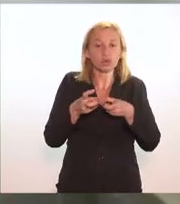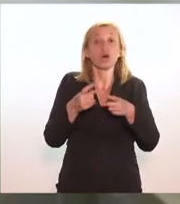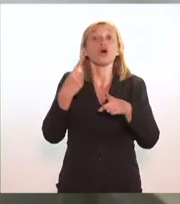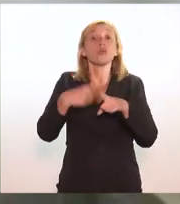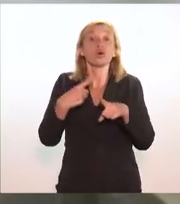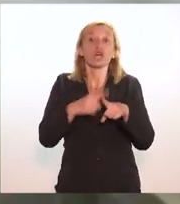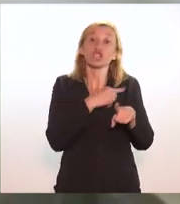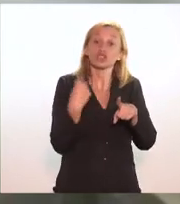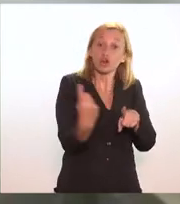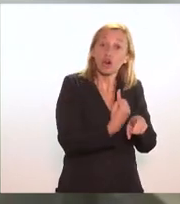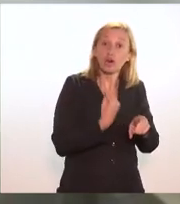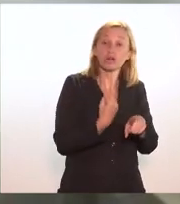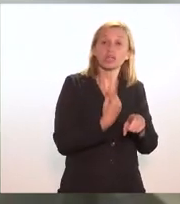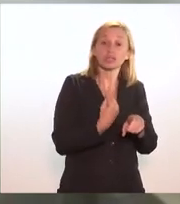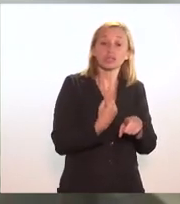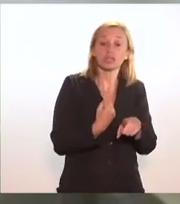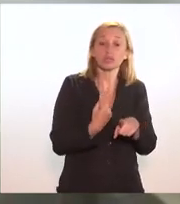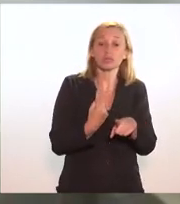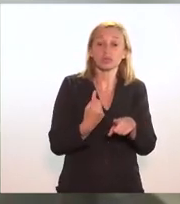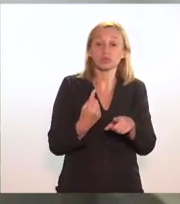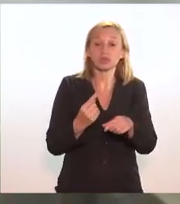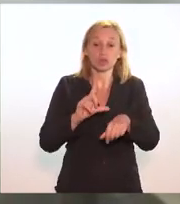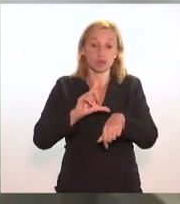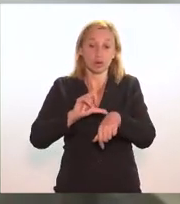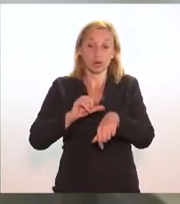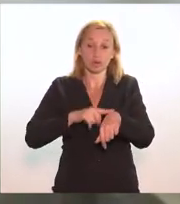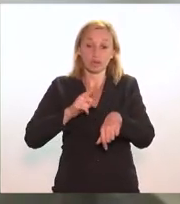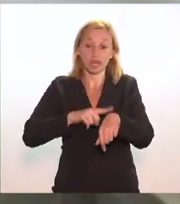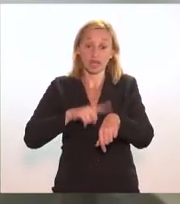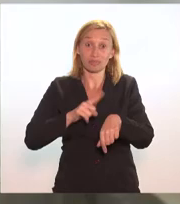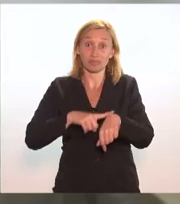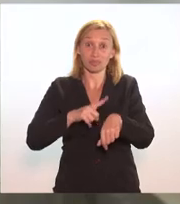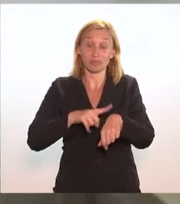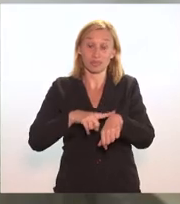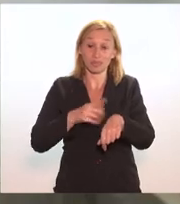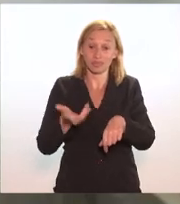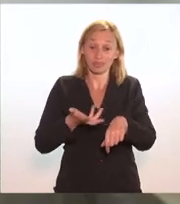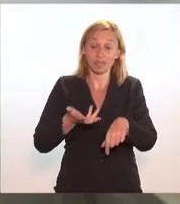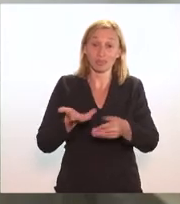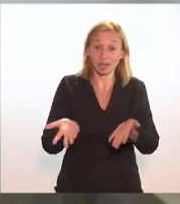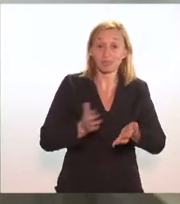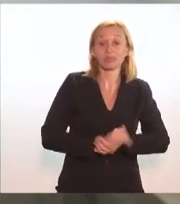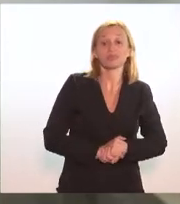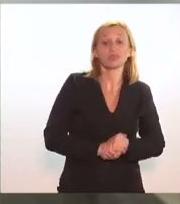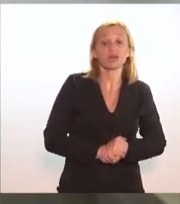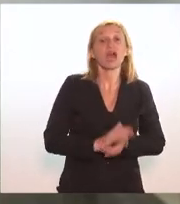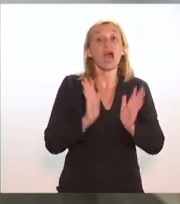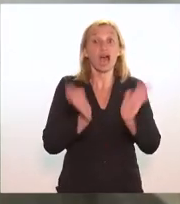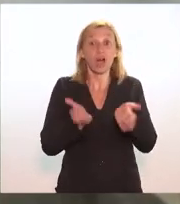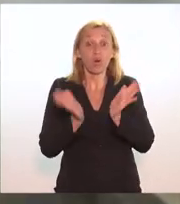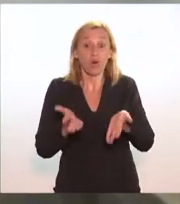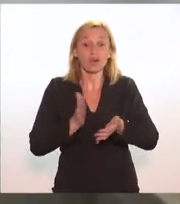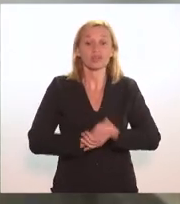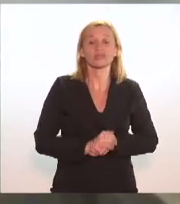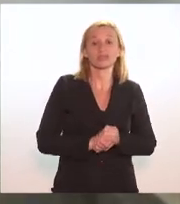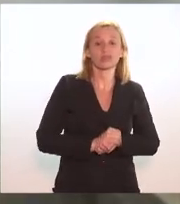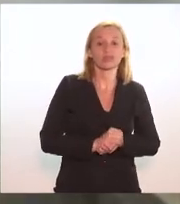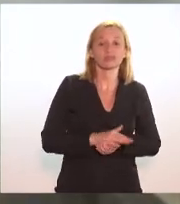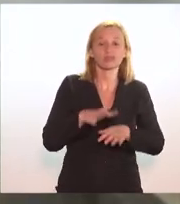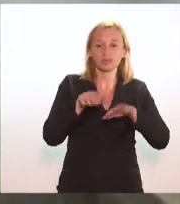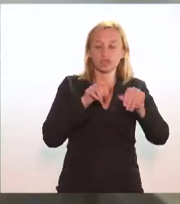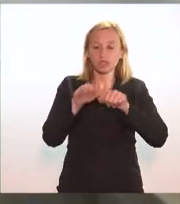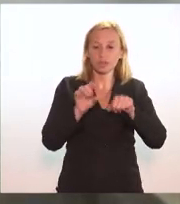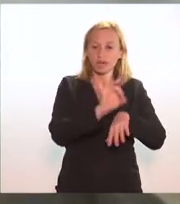nós estamos correndo quanto tempo? Vamos acabar precisamente às 11h45. Então, vou agora chamar